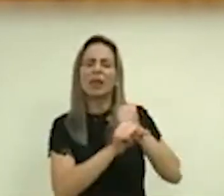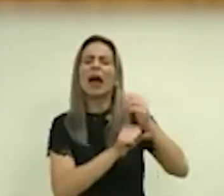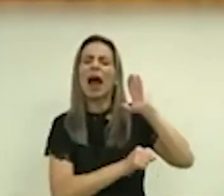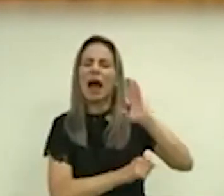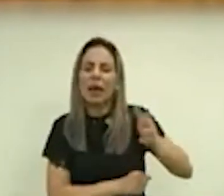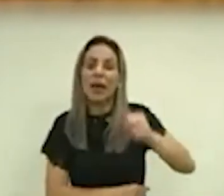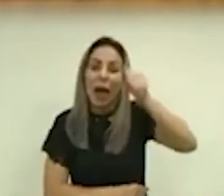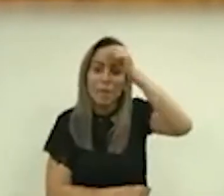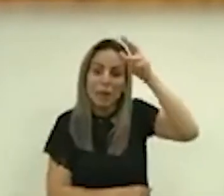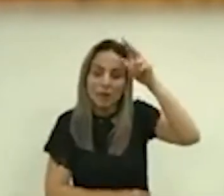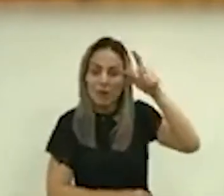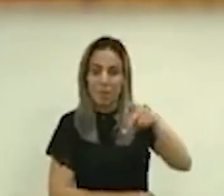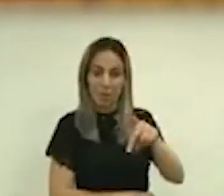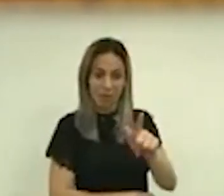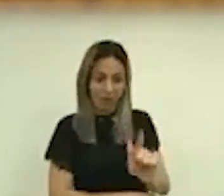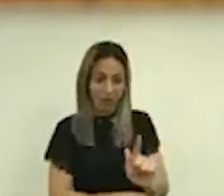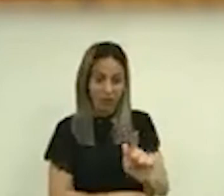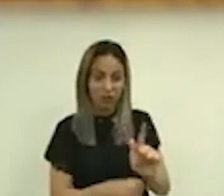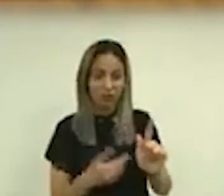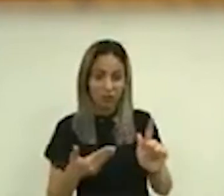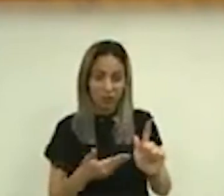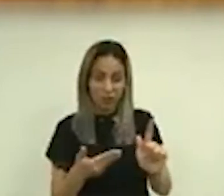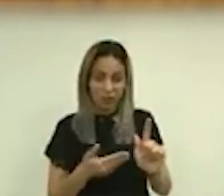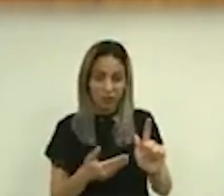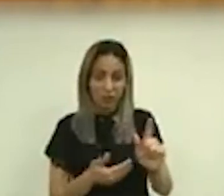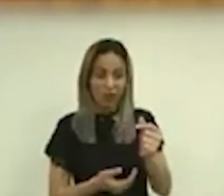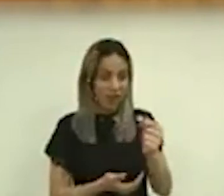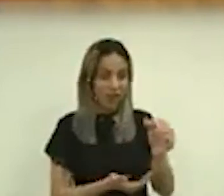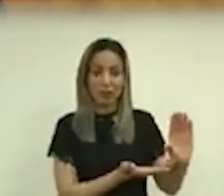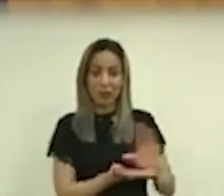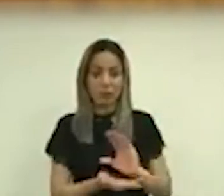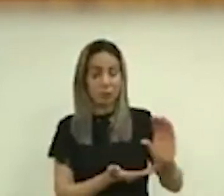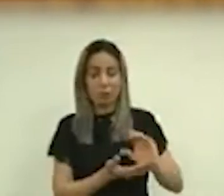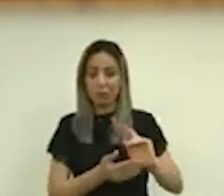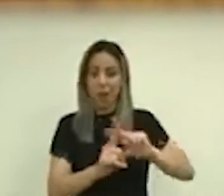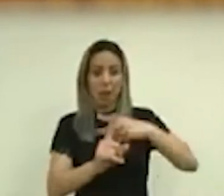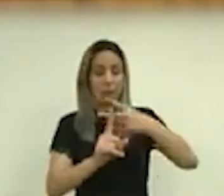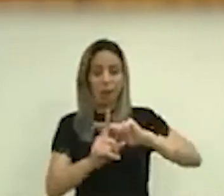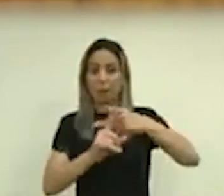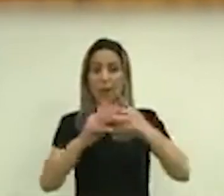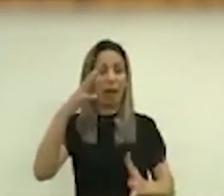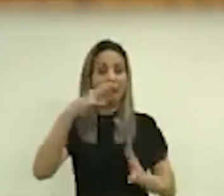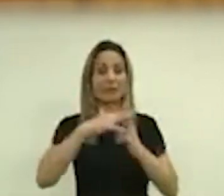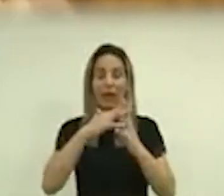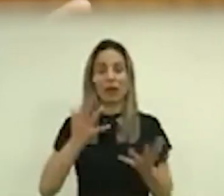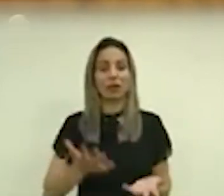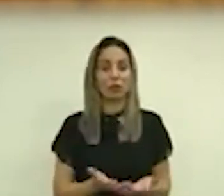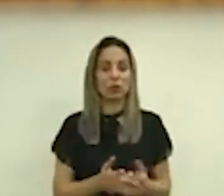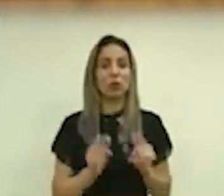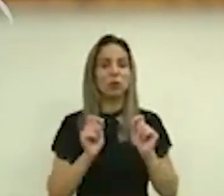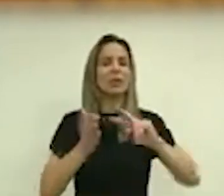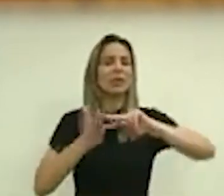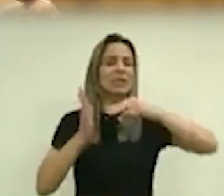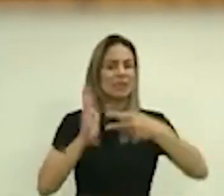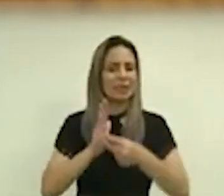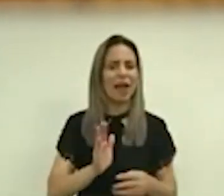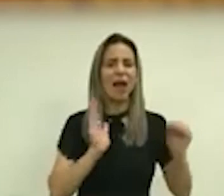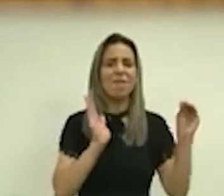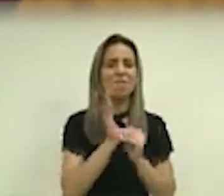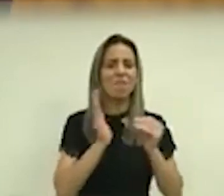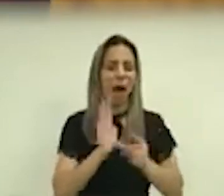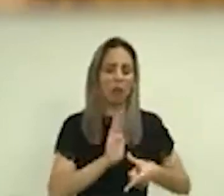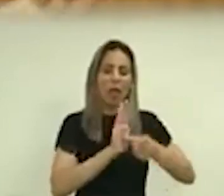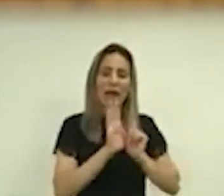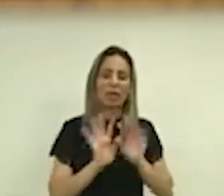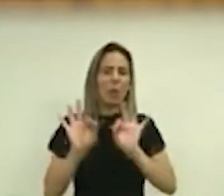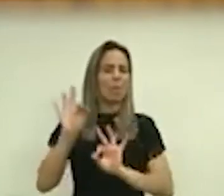Prefeitura Municipal de Praia Grande ela faz créditos adicionais em excesso. Isso o que quer dizer isso? É falta de